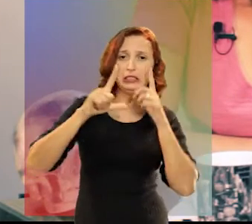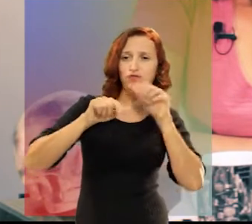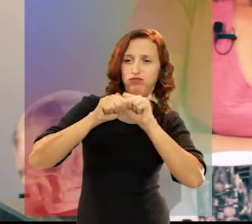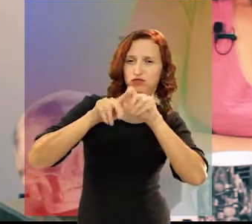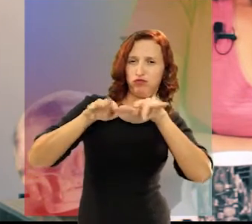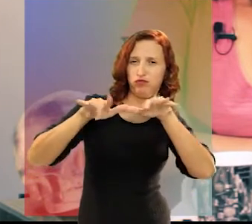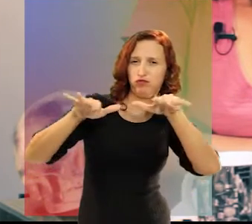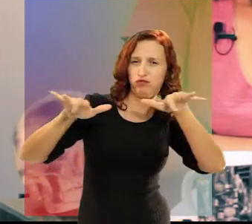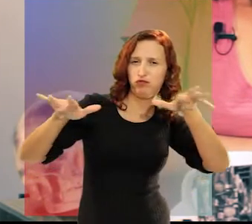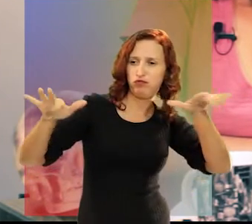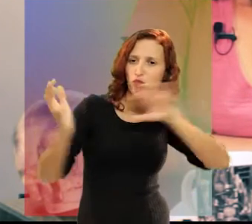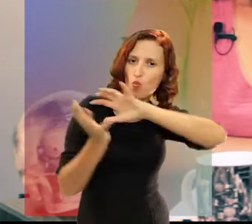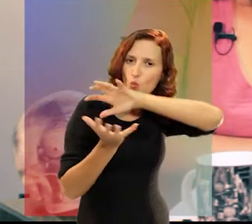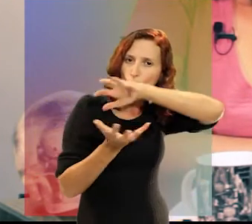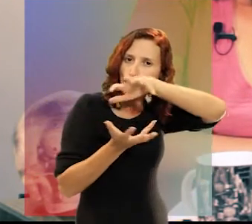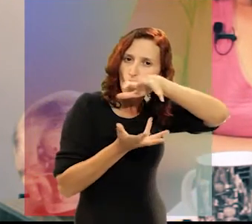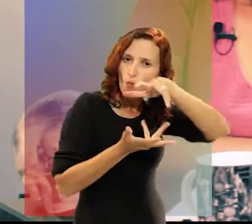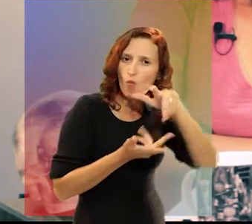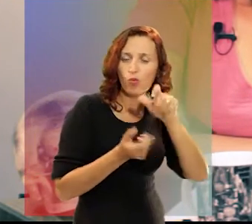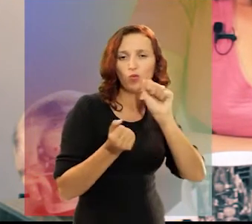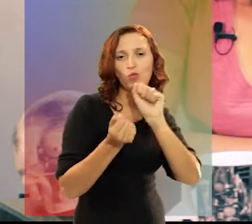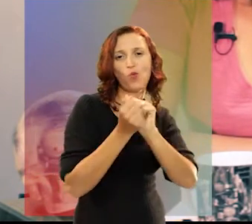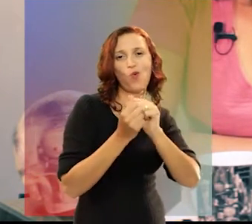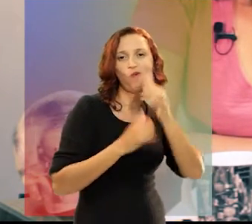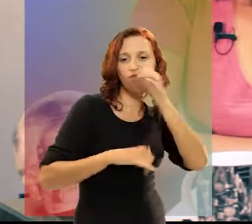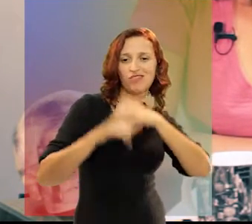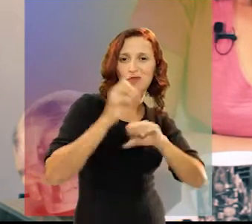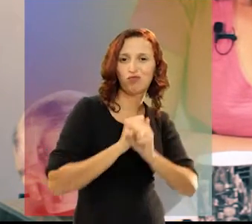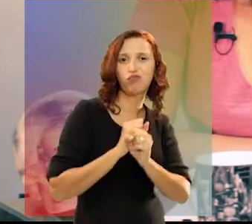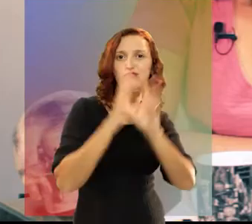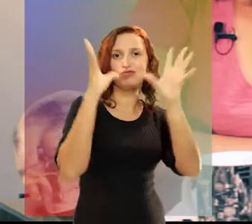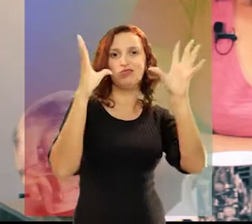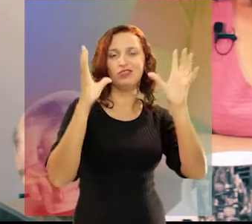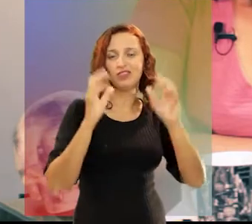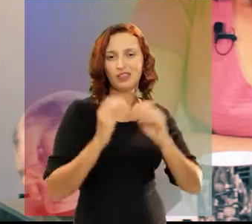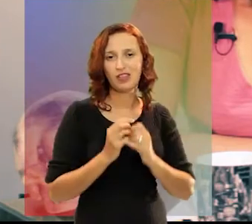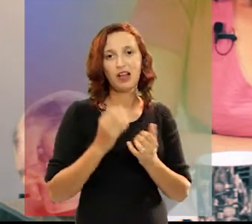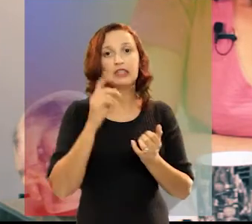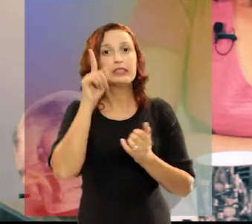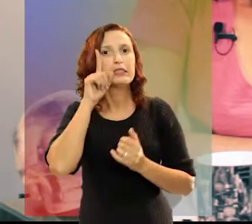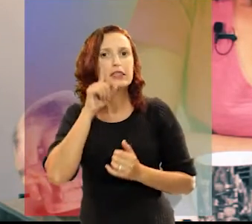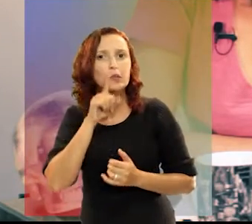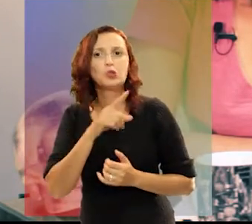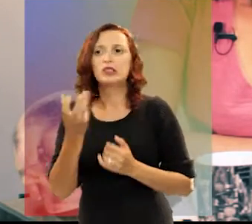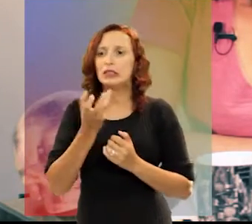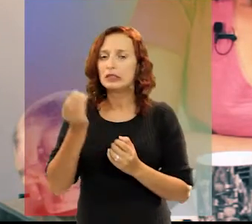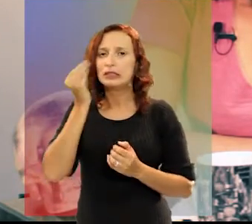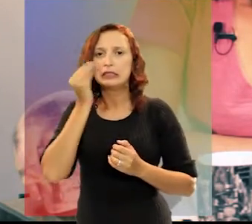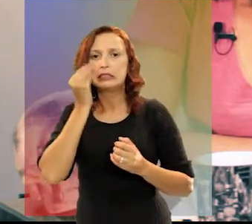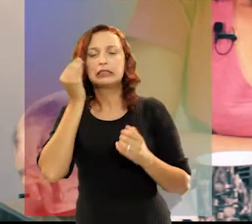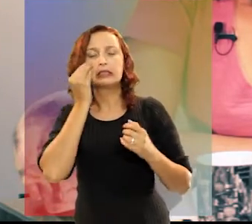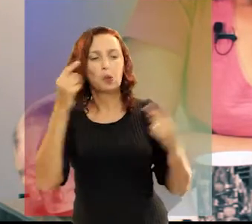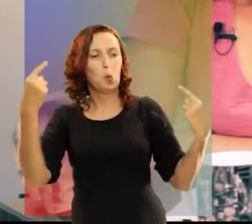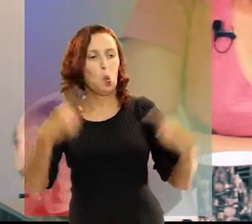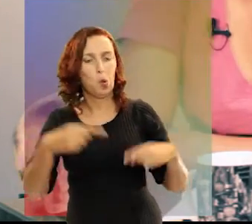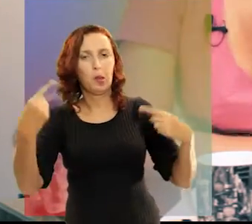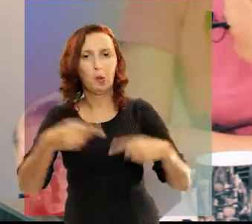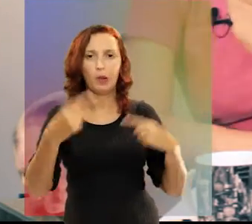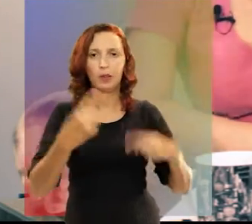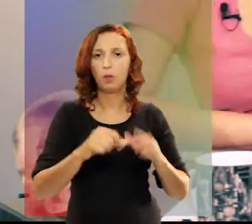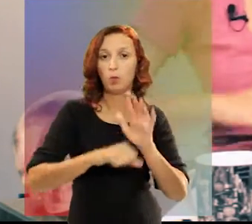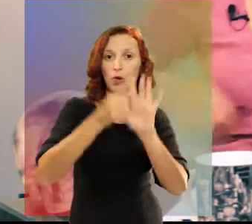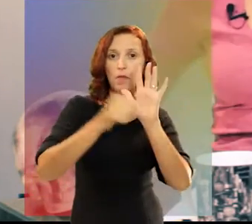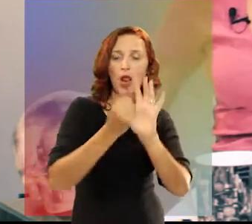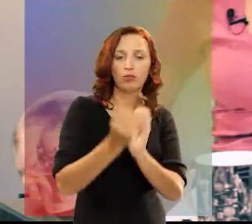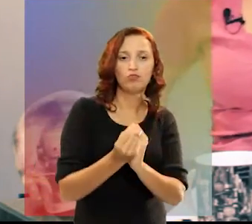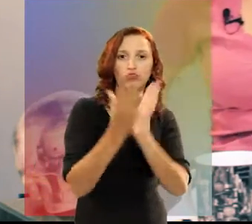terreno no mundo da tecnologia nuclear. E os Estados Unidos correram muito com isso e cometeram muitos erros, né? Tem as histórias